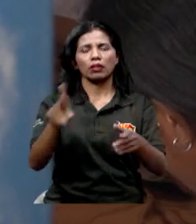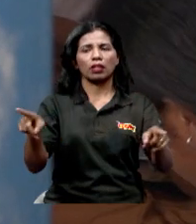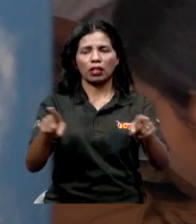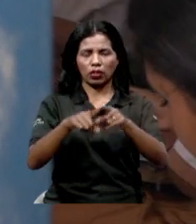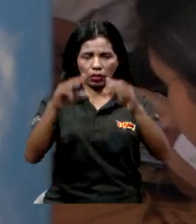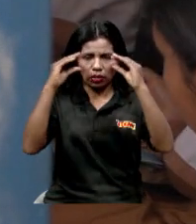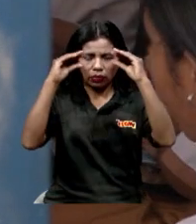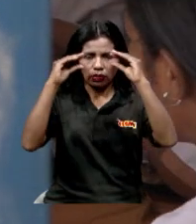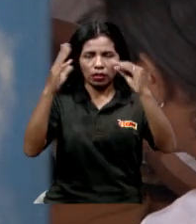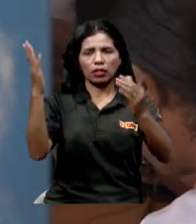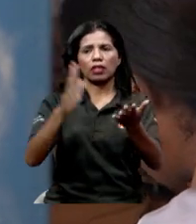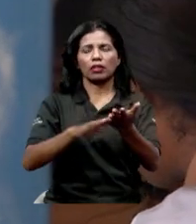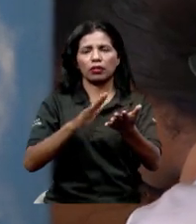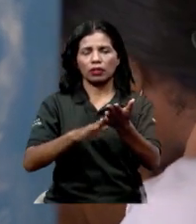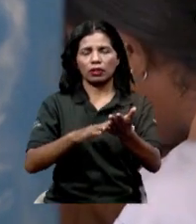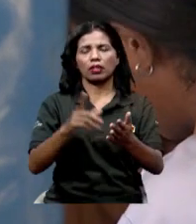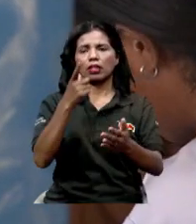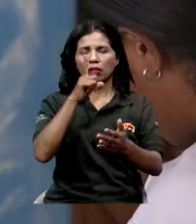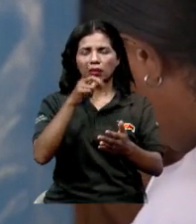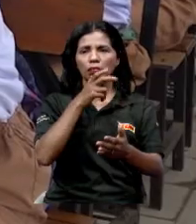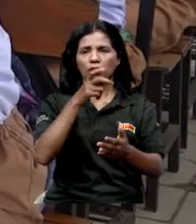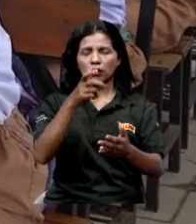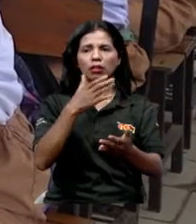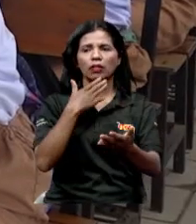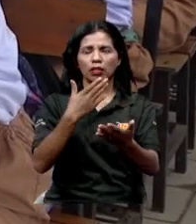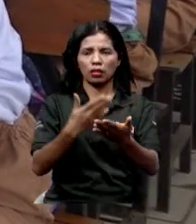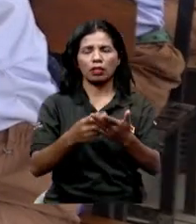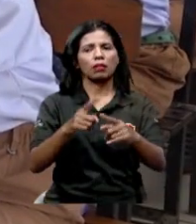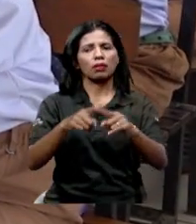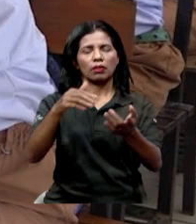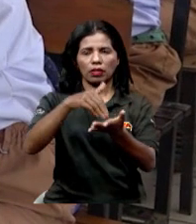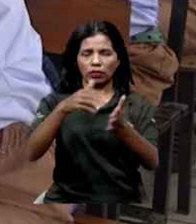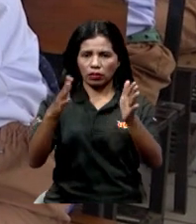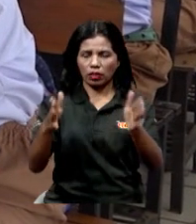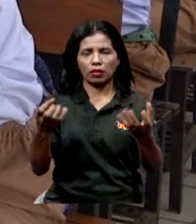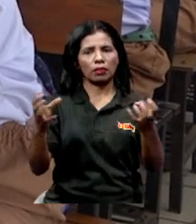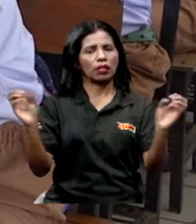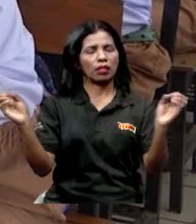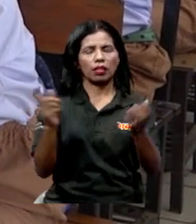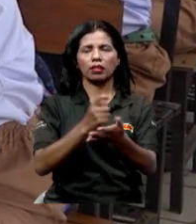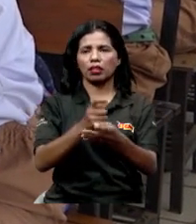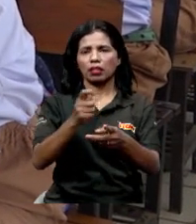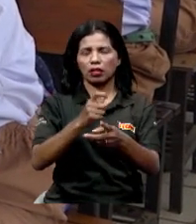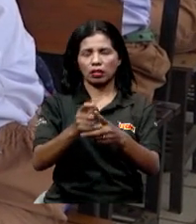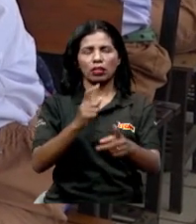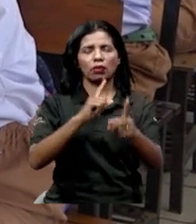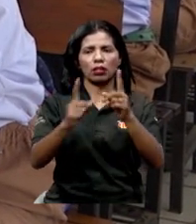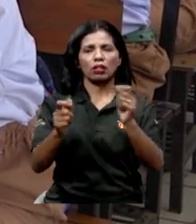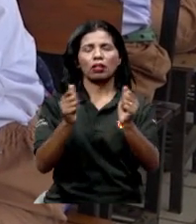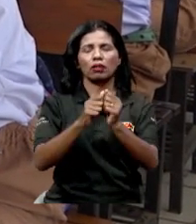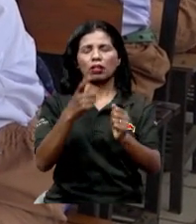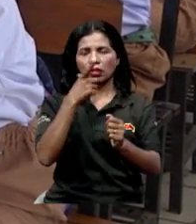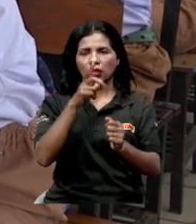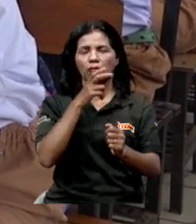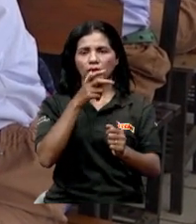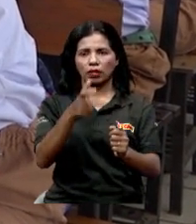nye escola liu-liu liam português diak tebes, mai be estudante barak la prática qualia português. Kalau sila